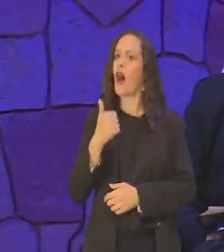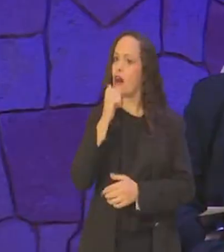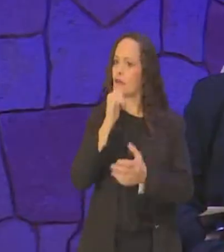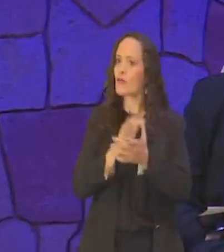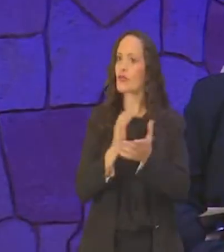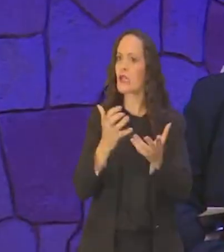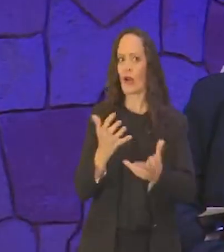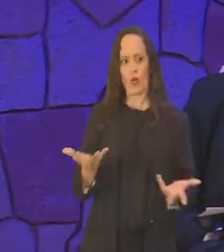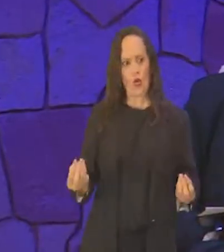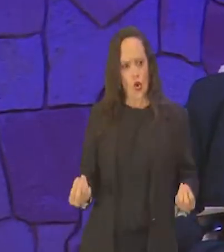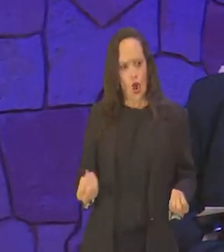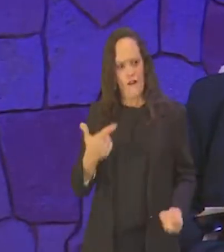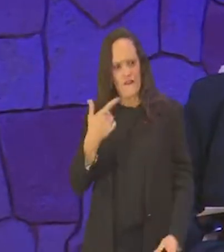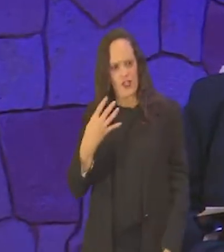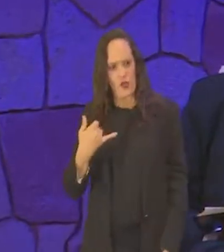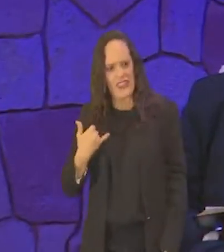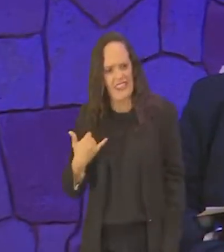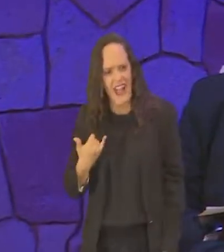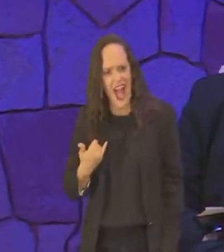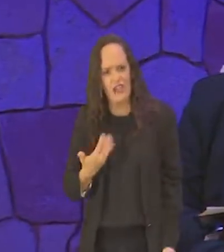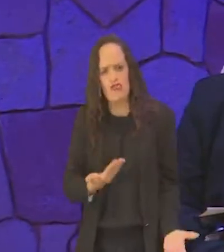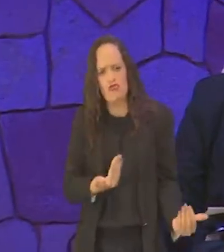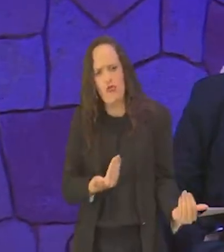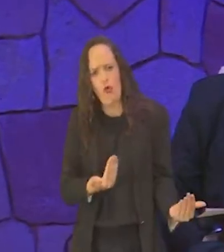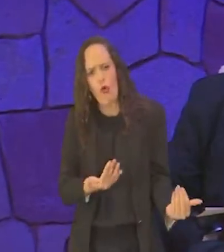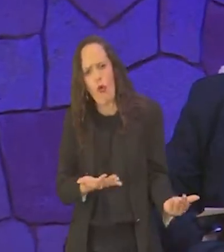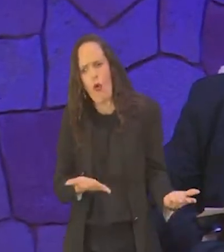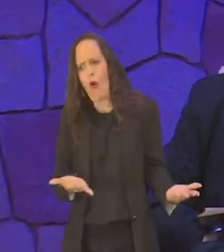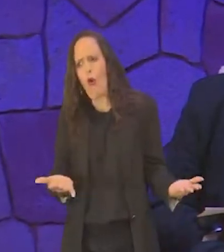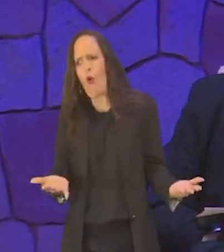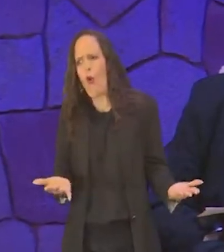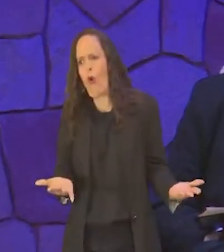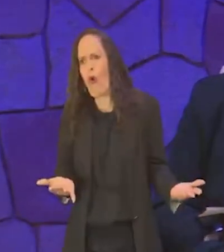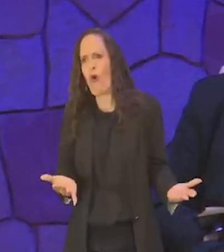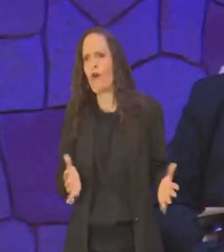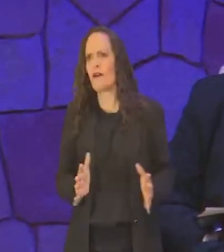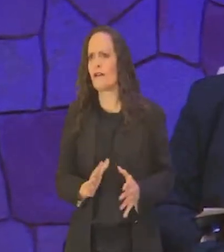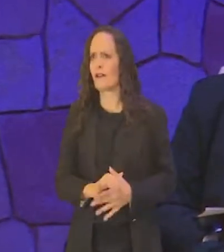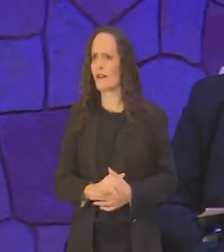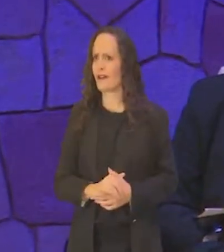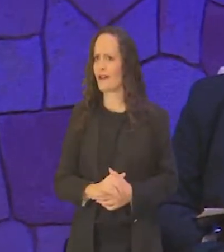com essa idade. Nós estamos próximos à idade, um pouco mais novo.